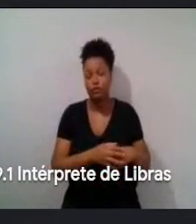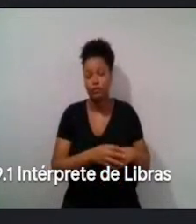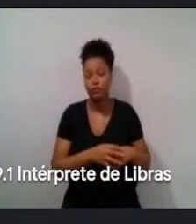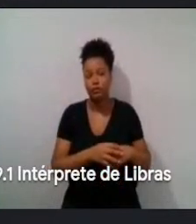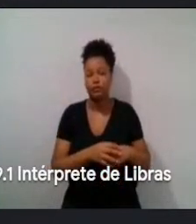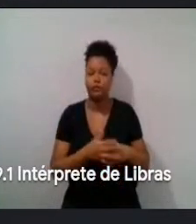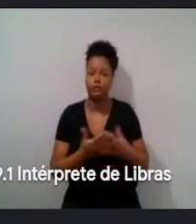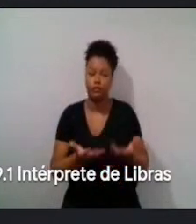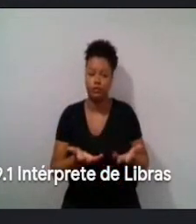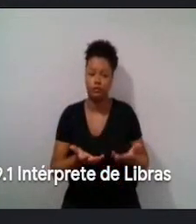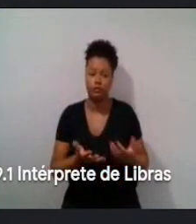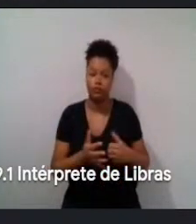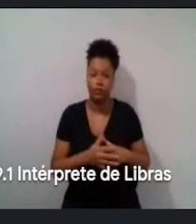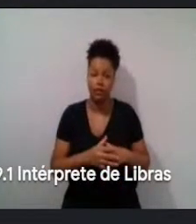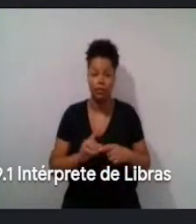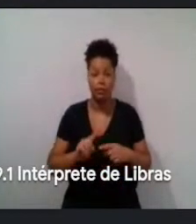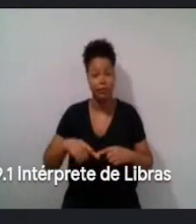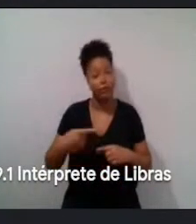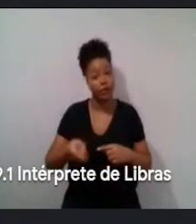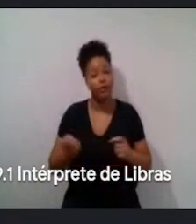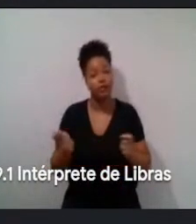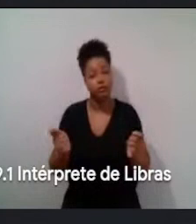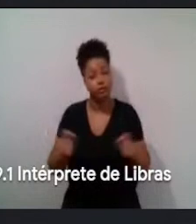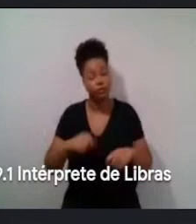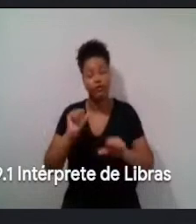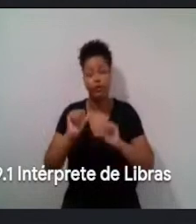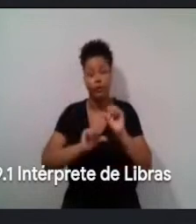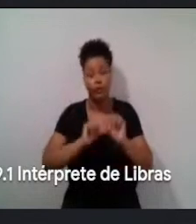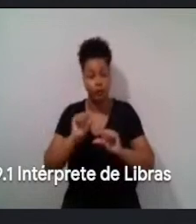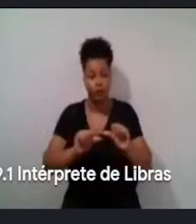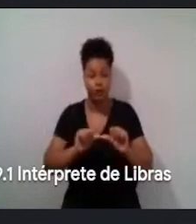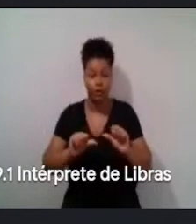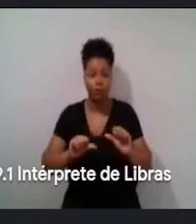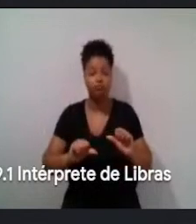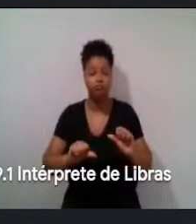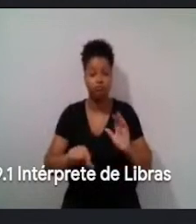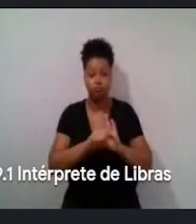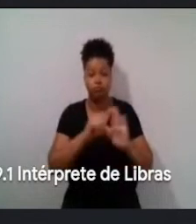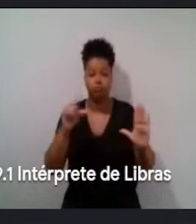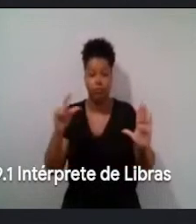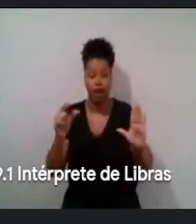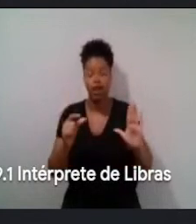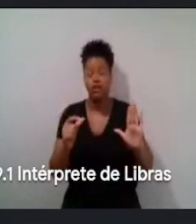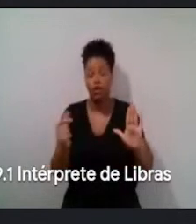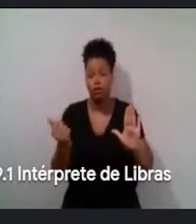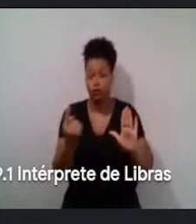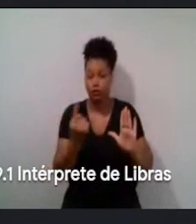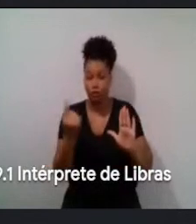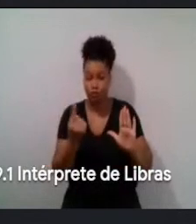aí, a possibilidade de mudar está aqui no parágrafo único do artigo 3º.